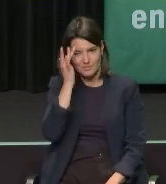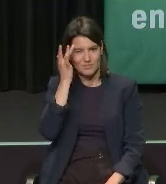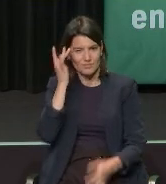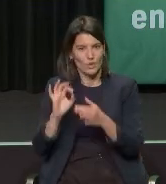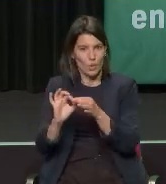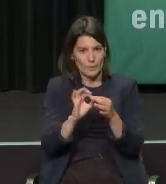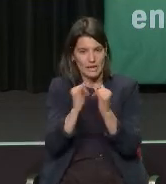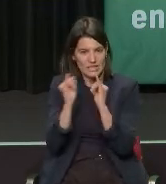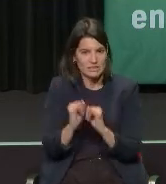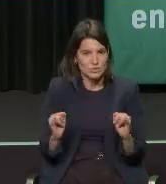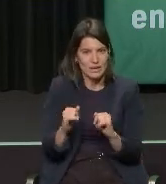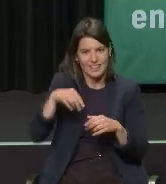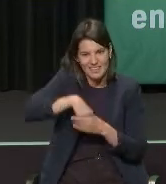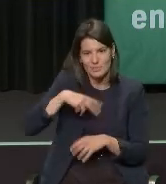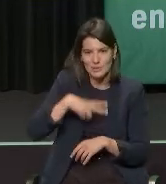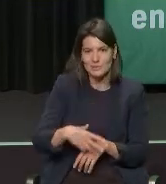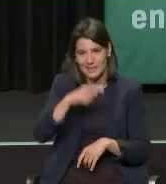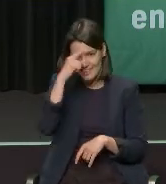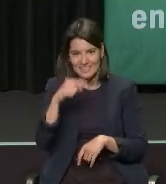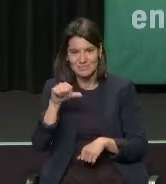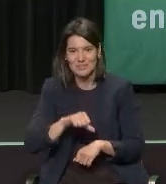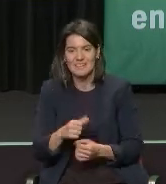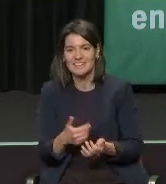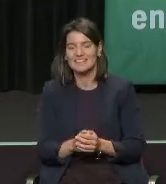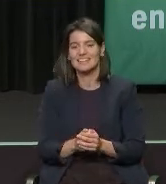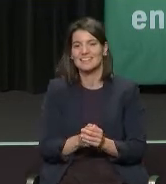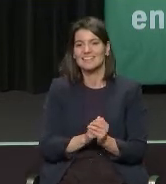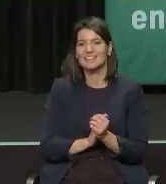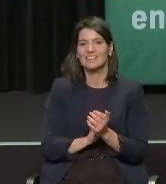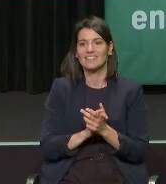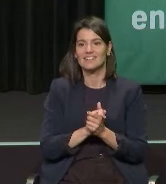cooperar internacionalmente do que nacionalmente. Obrigada.